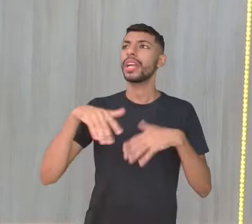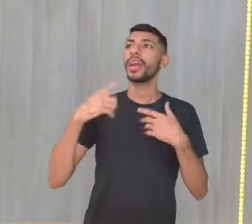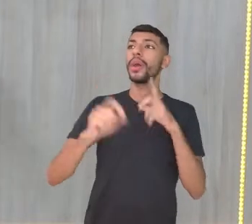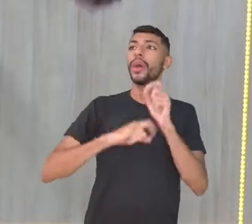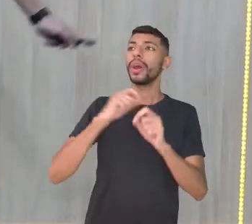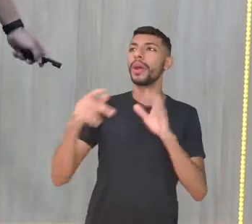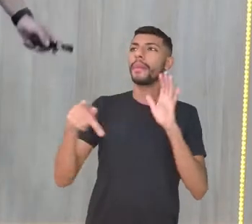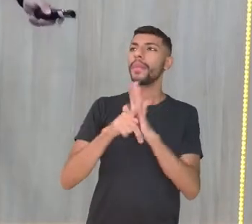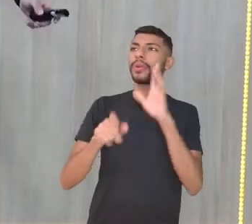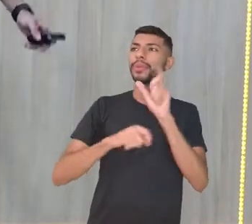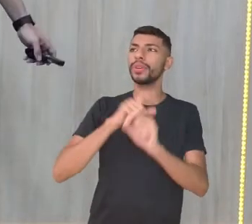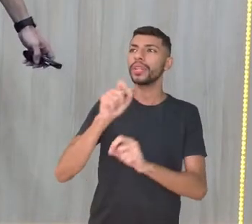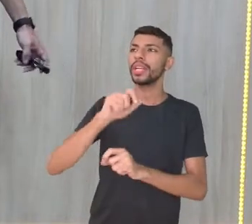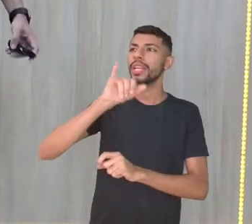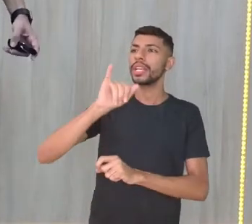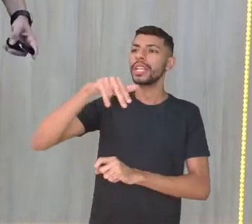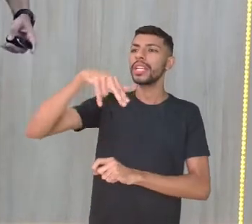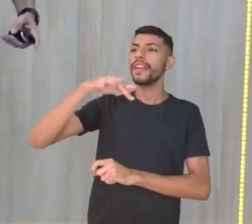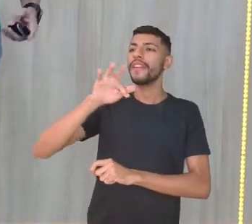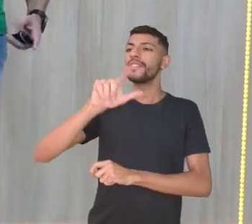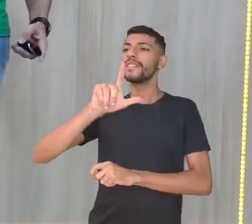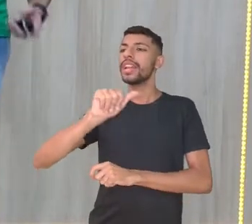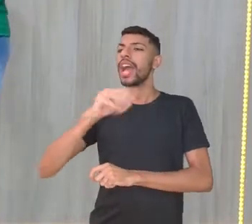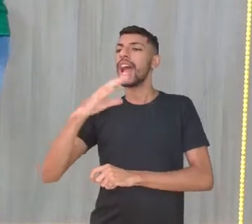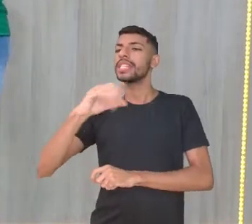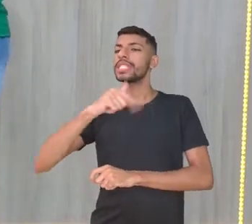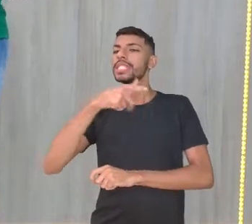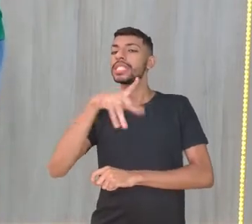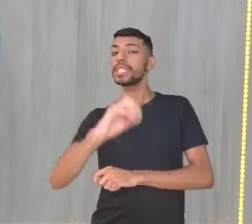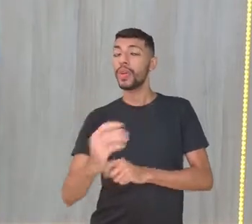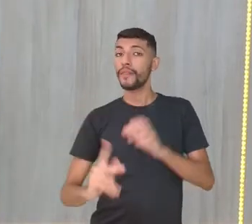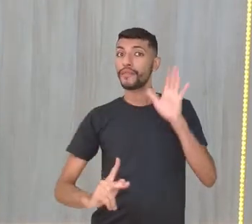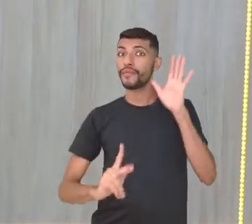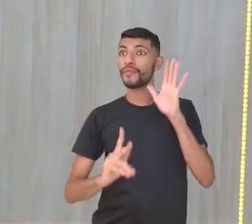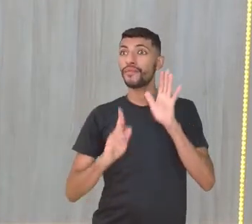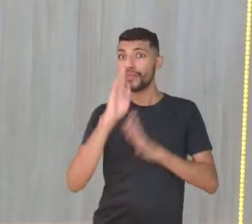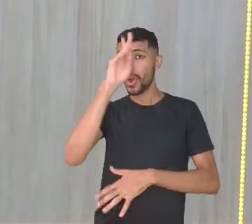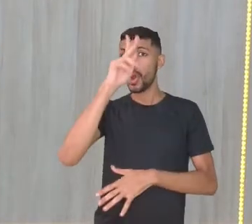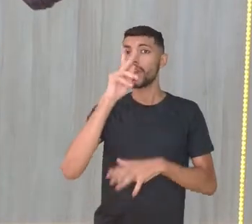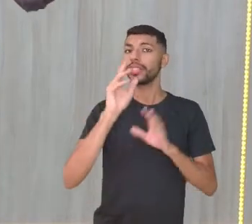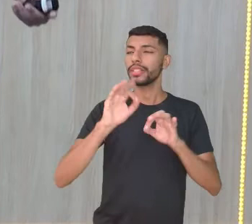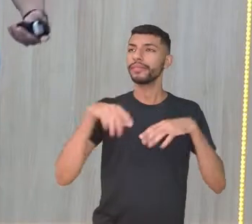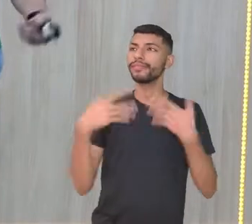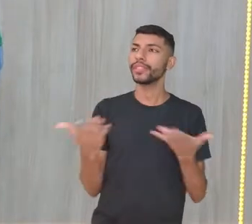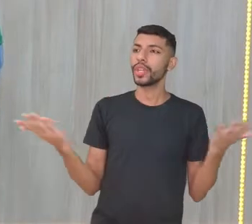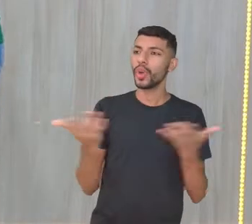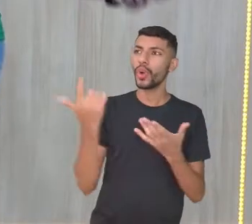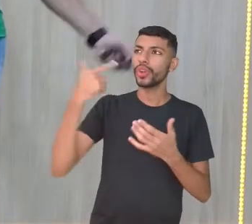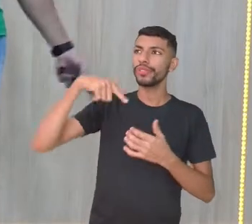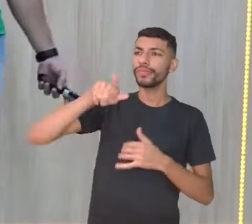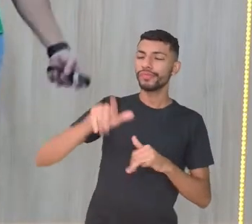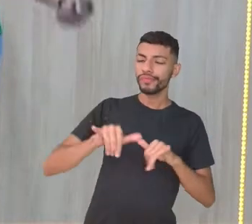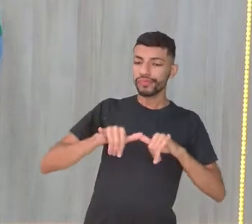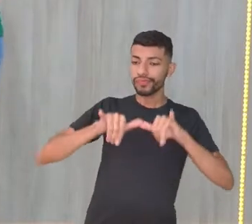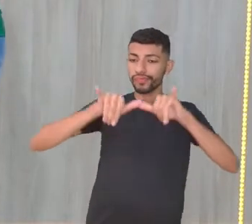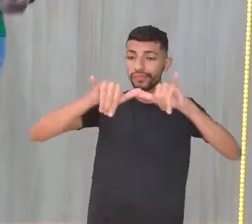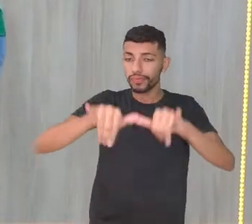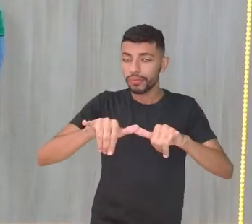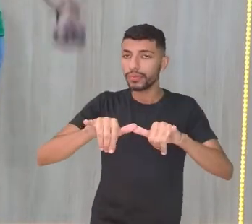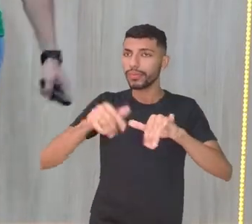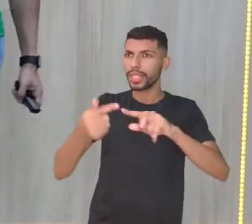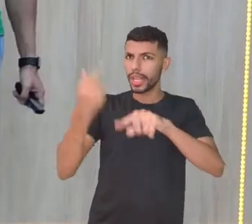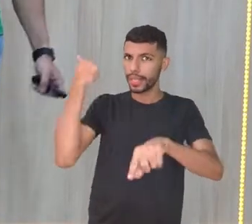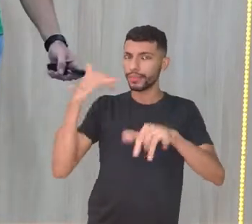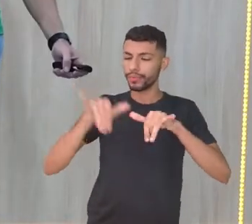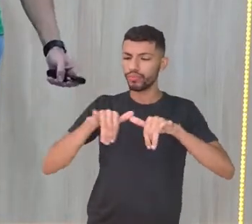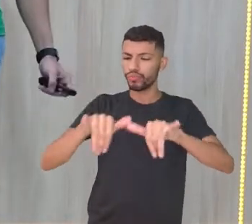no centro. Então, hoje, você chegava lá no supermercado, né, lá naquela época, comprava 1